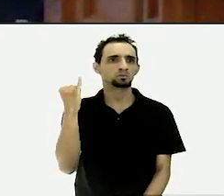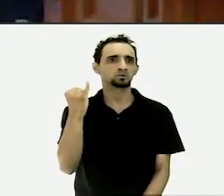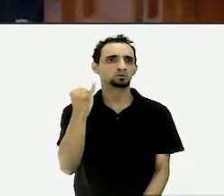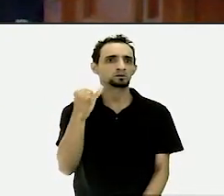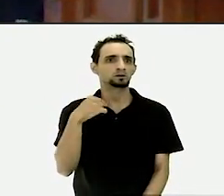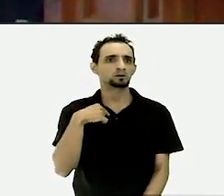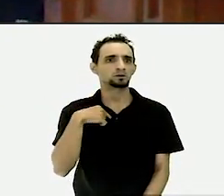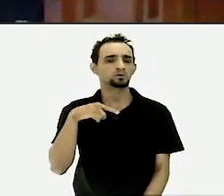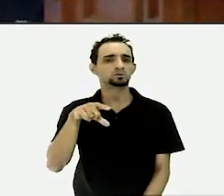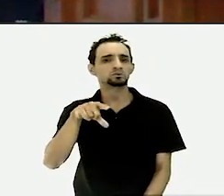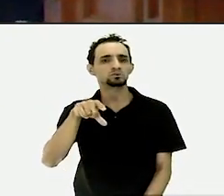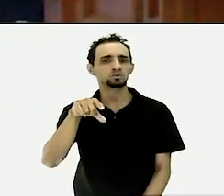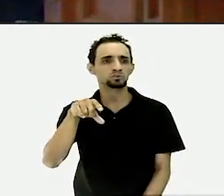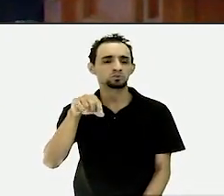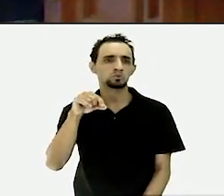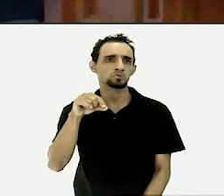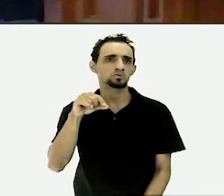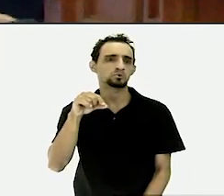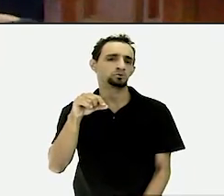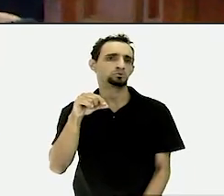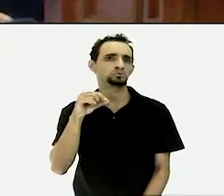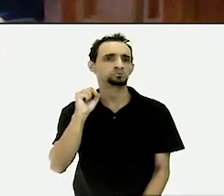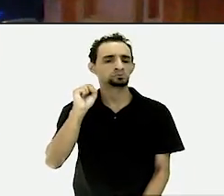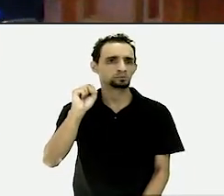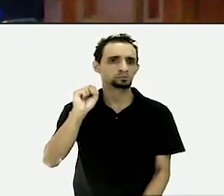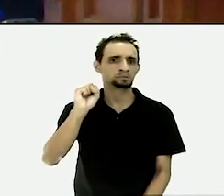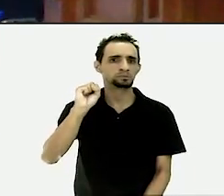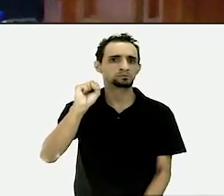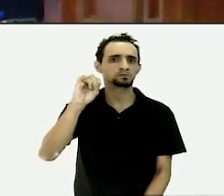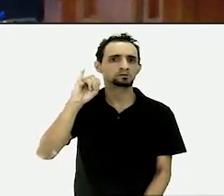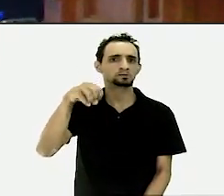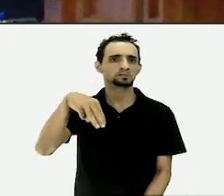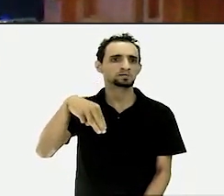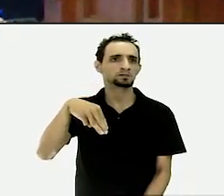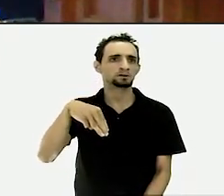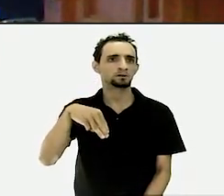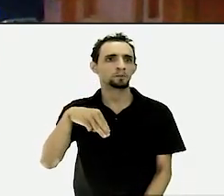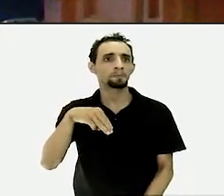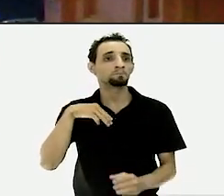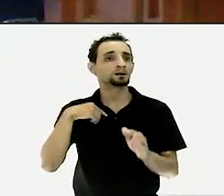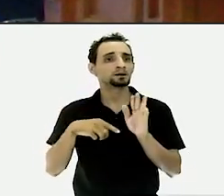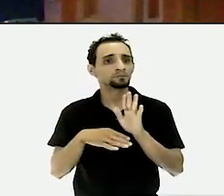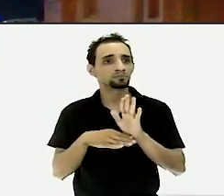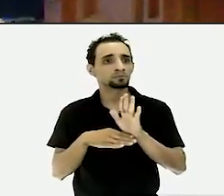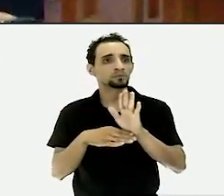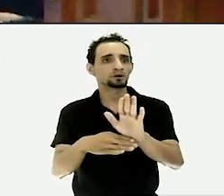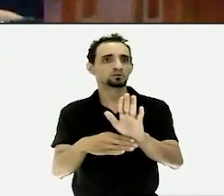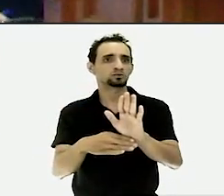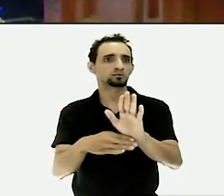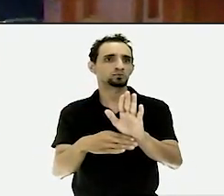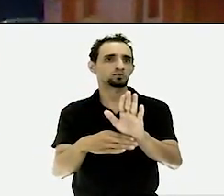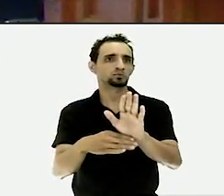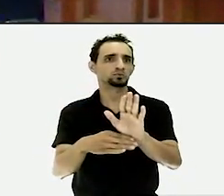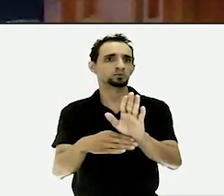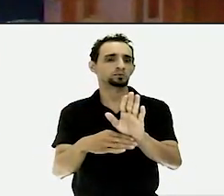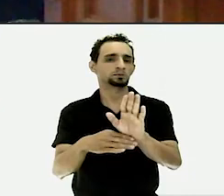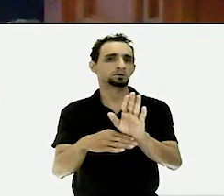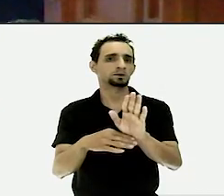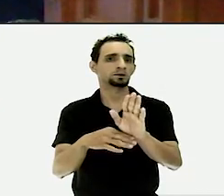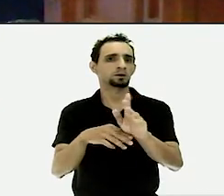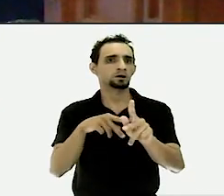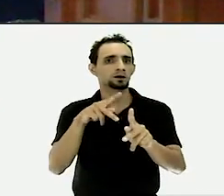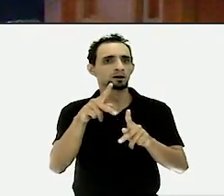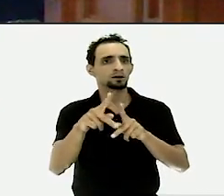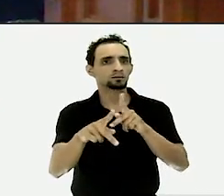espero eu, né, que isso não aconteça. Porque se acontecer, eu acredito que vai ter uma briga muito grande entre a casa